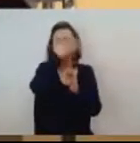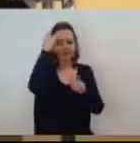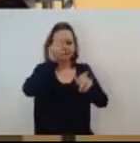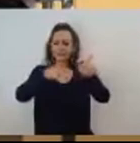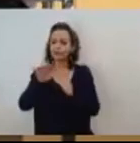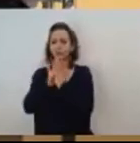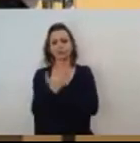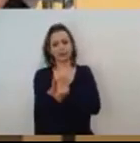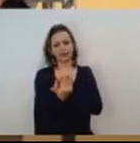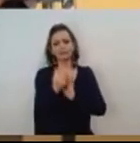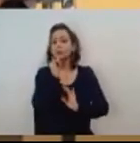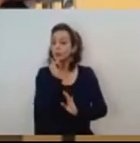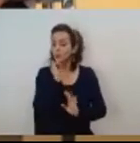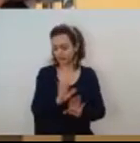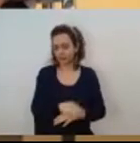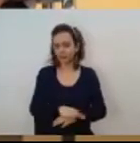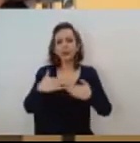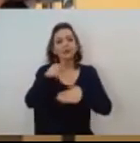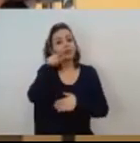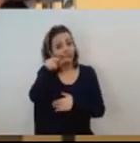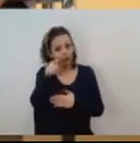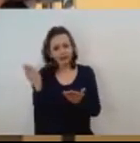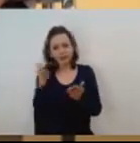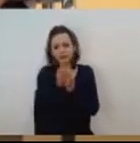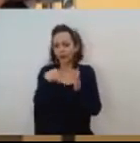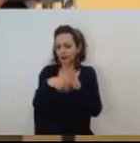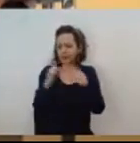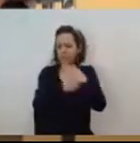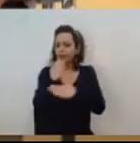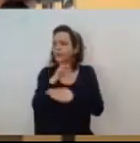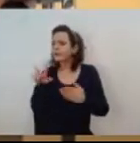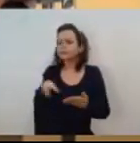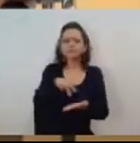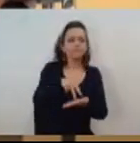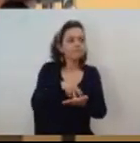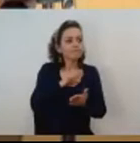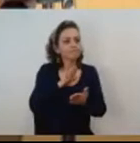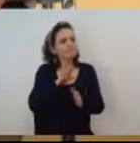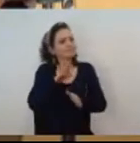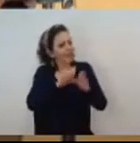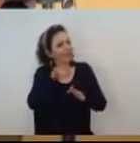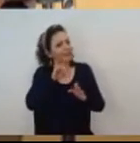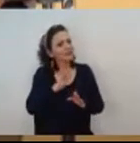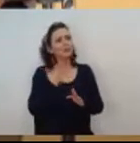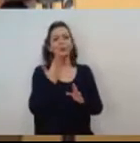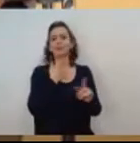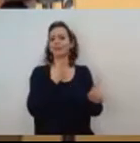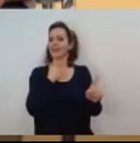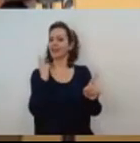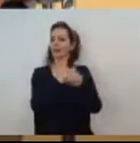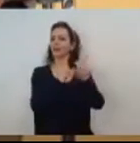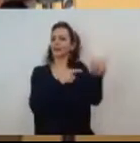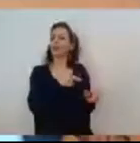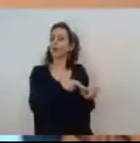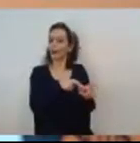trans dentro da da sua área né Assim como fazer mais colegas muitas vezes não esperam ter né E aí é aquela